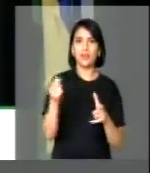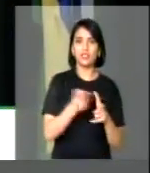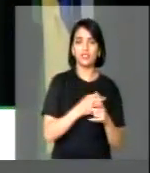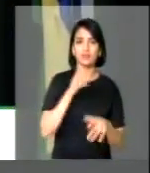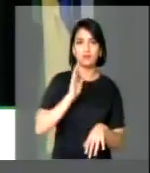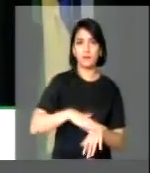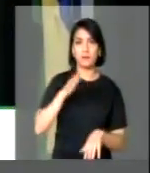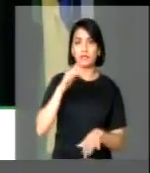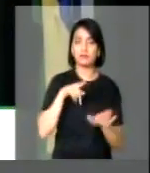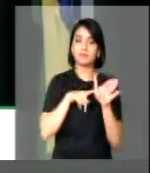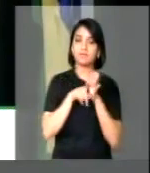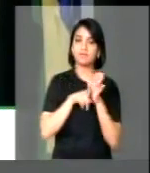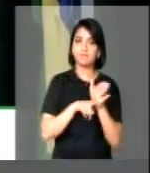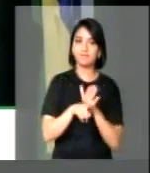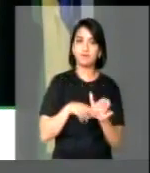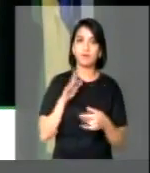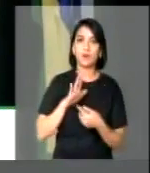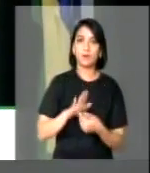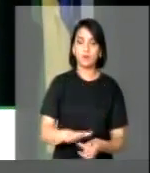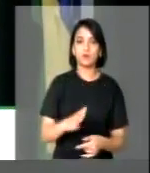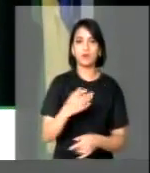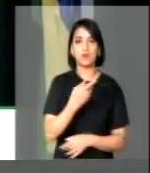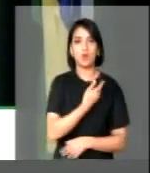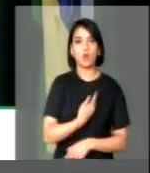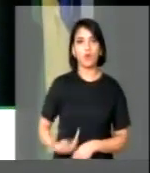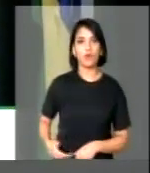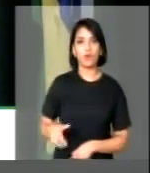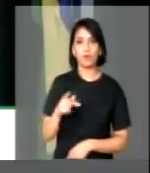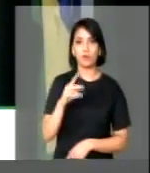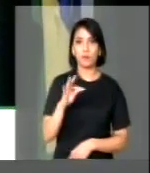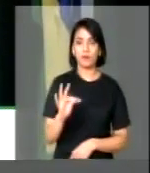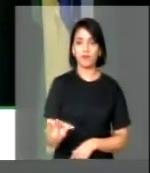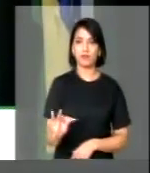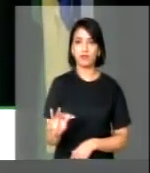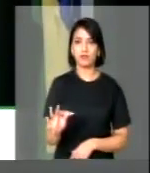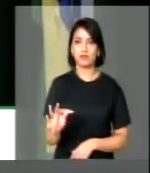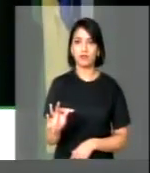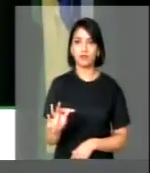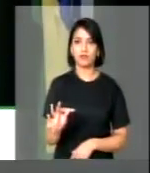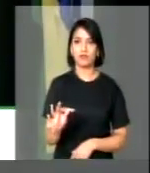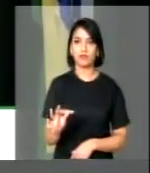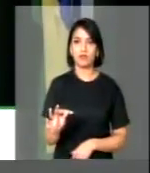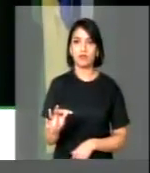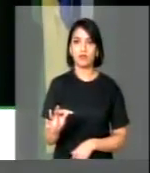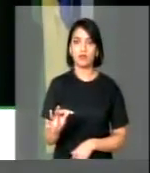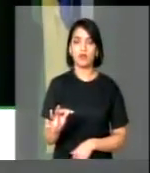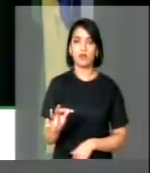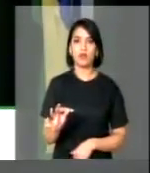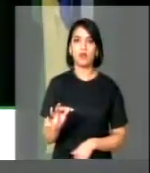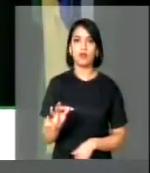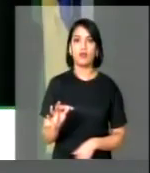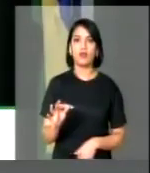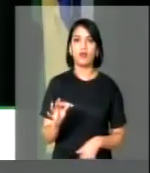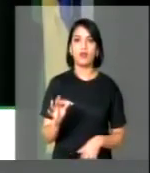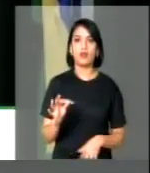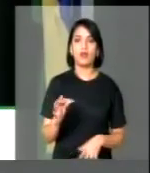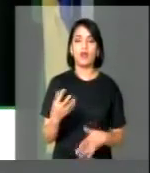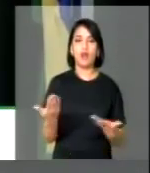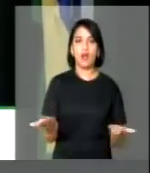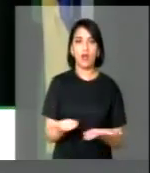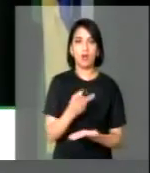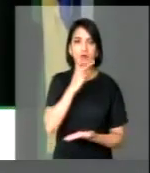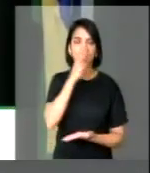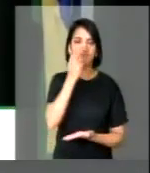dados apenas demonstram que o governo do PT, depois de afundar o estado em crise, está